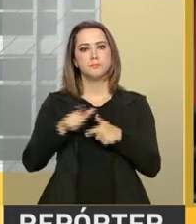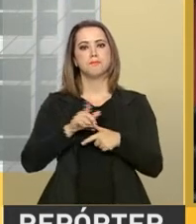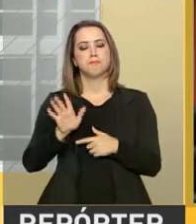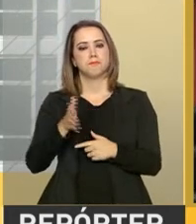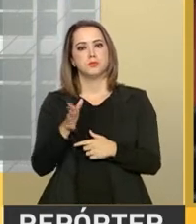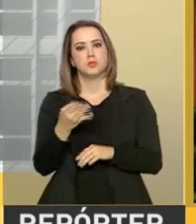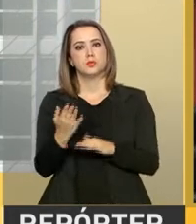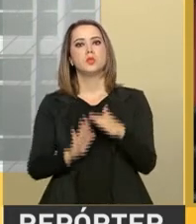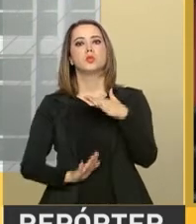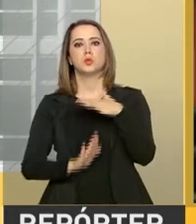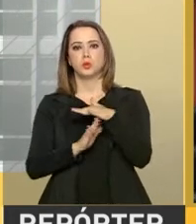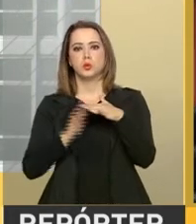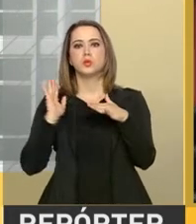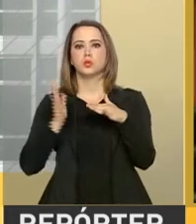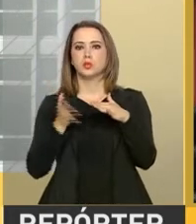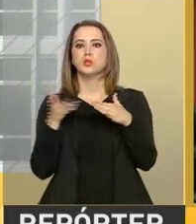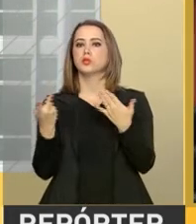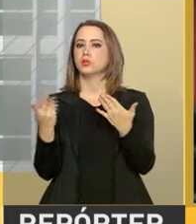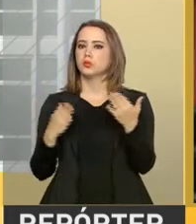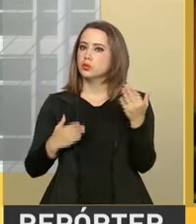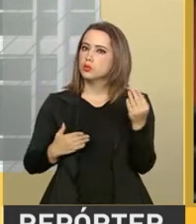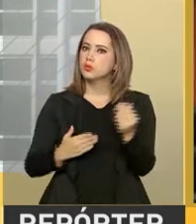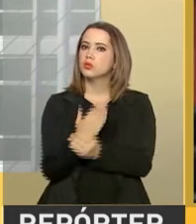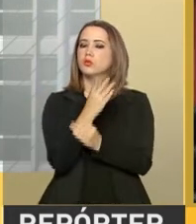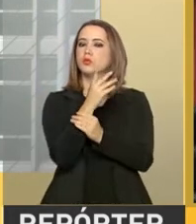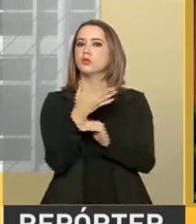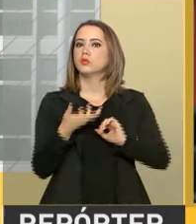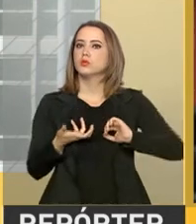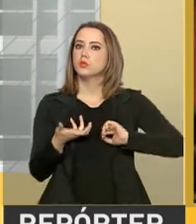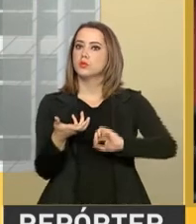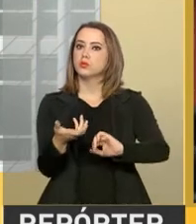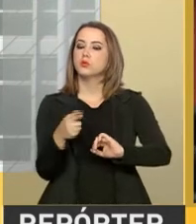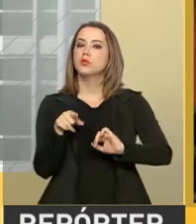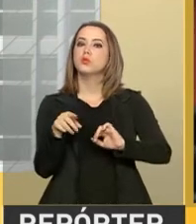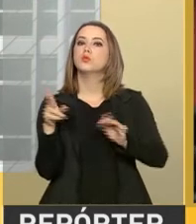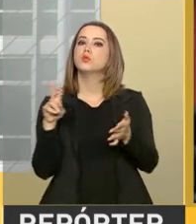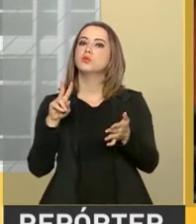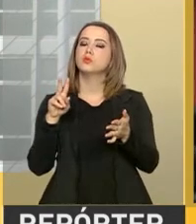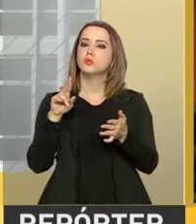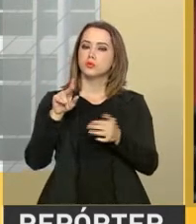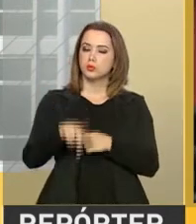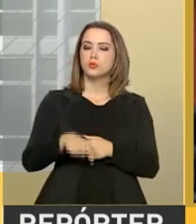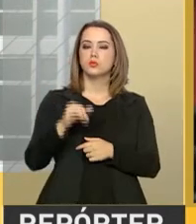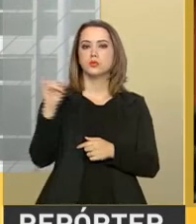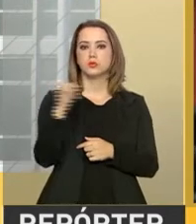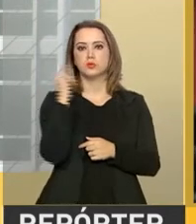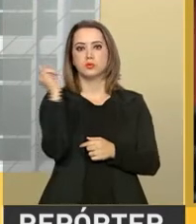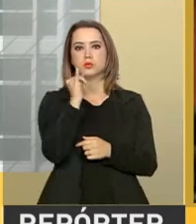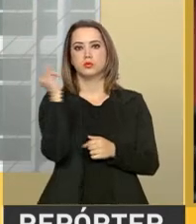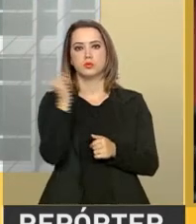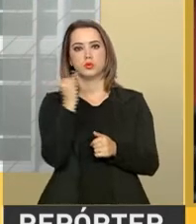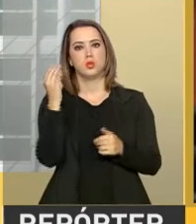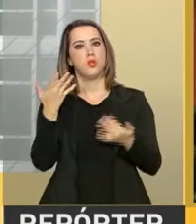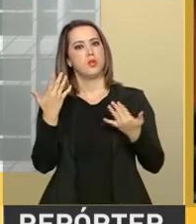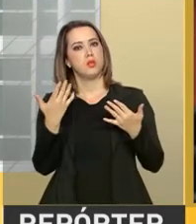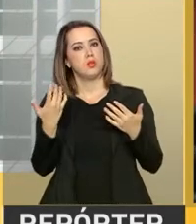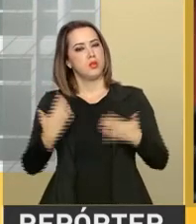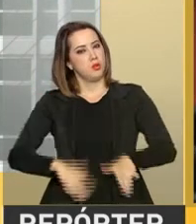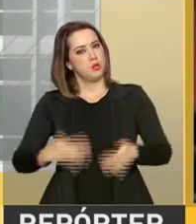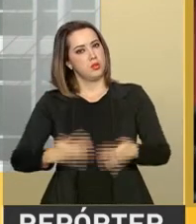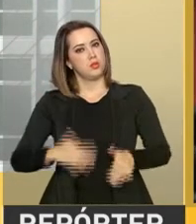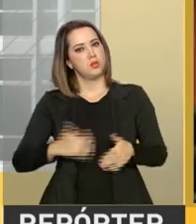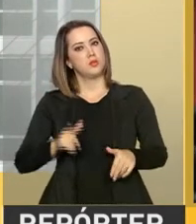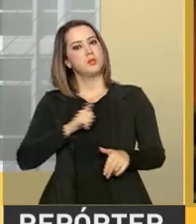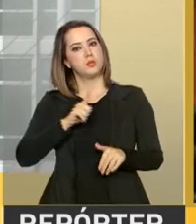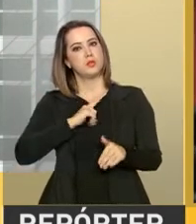o teto será aprovado, a PEC será aprovada pelo Congresso Nacional. O que é importante é que as despesas tenham um crescimento real